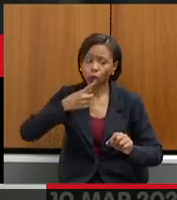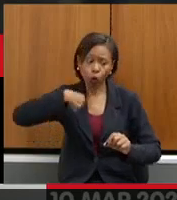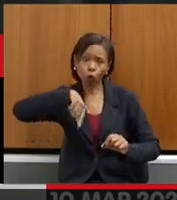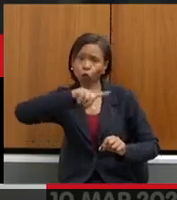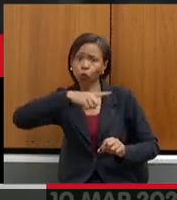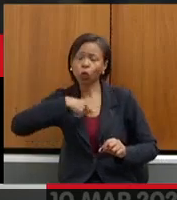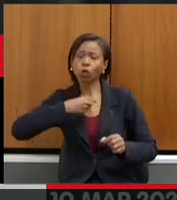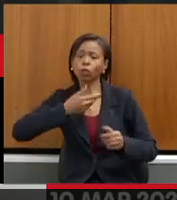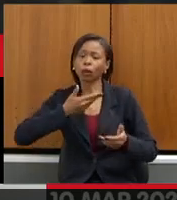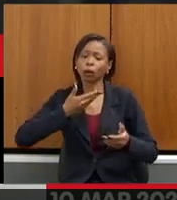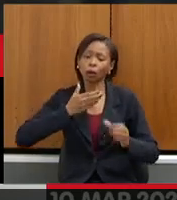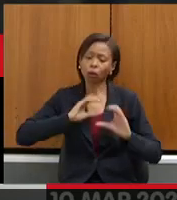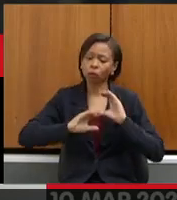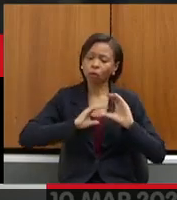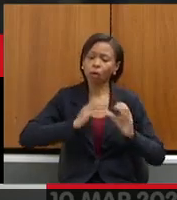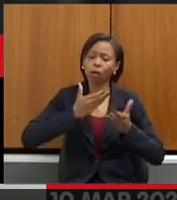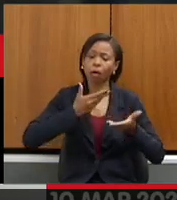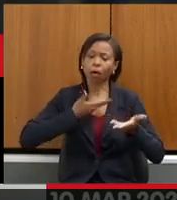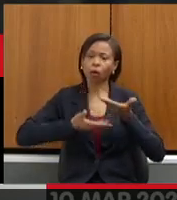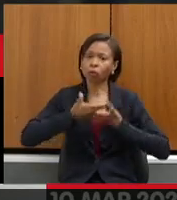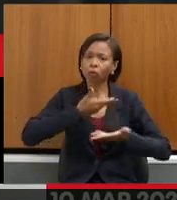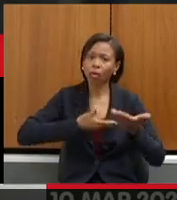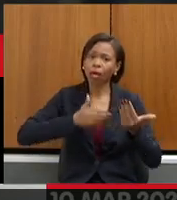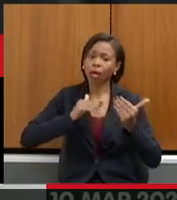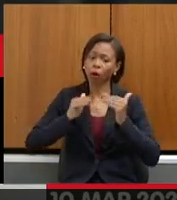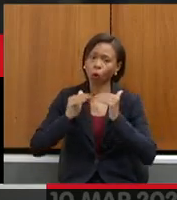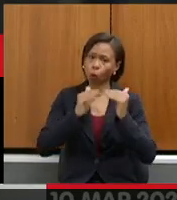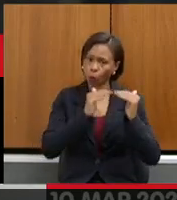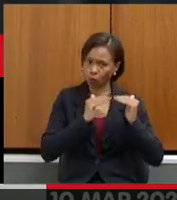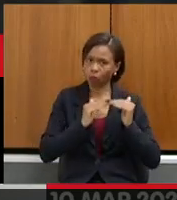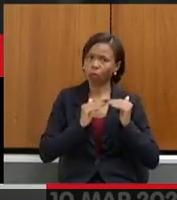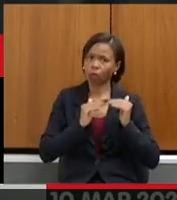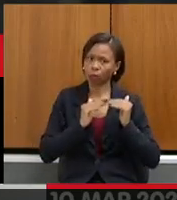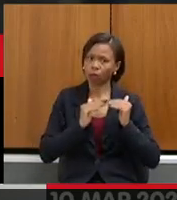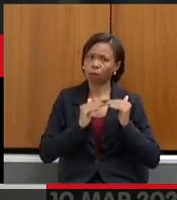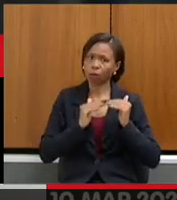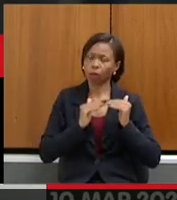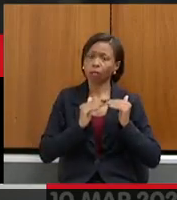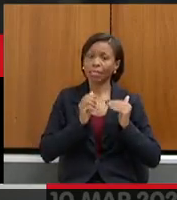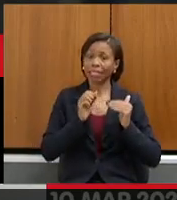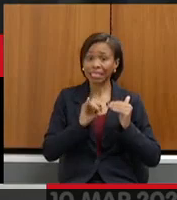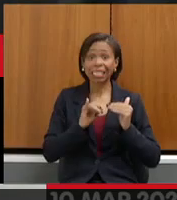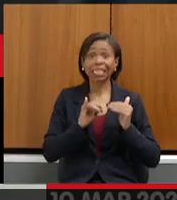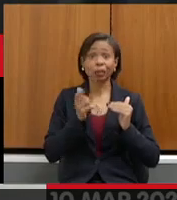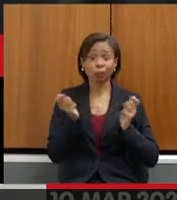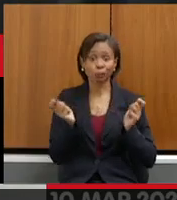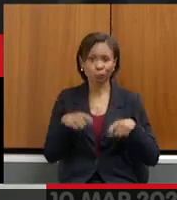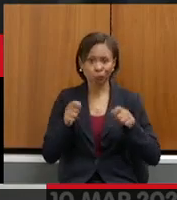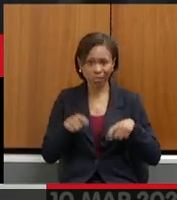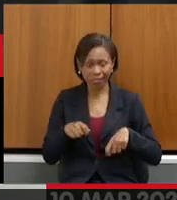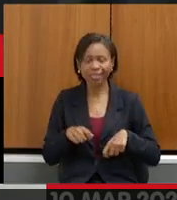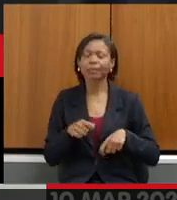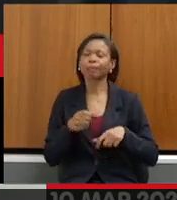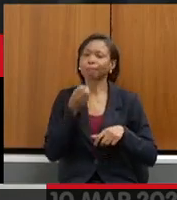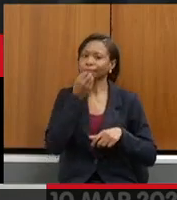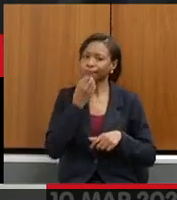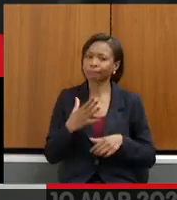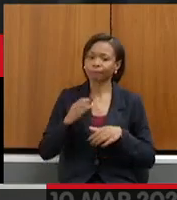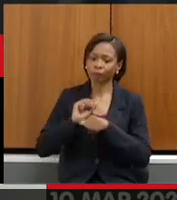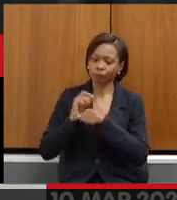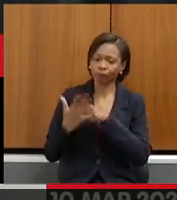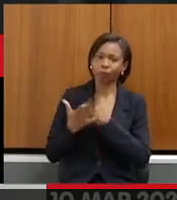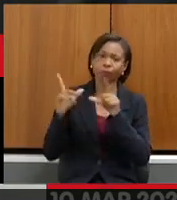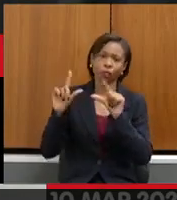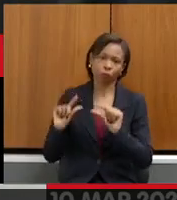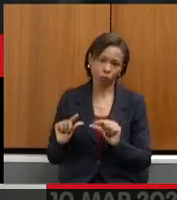população Saiba como seguir e como se portar se isso acontece os casos caem isso a gente já está vendo no triângulo